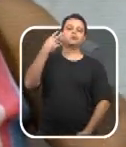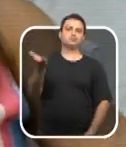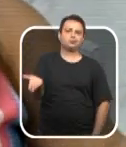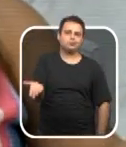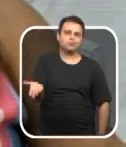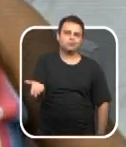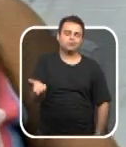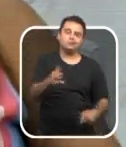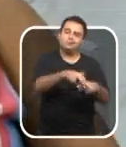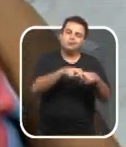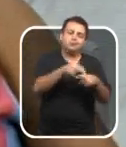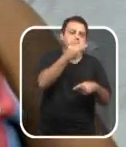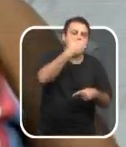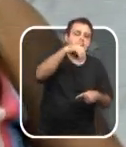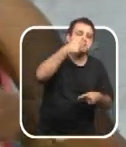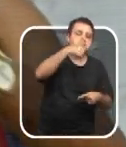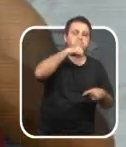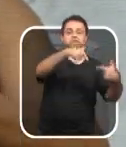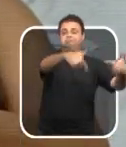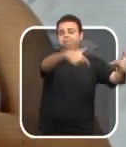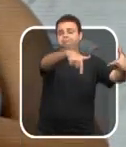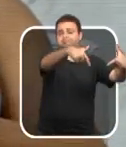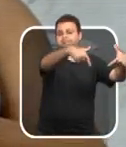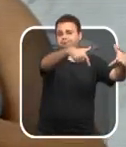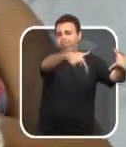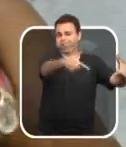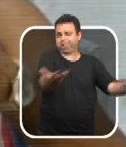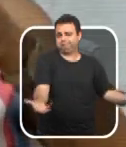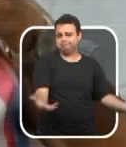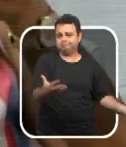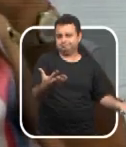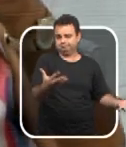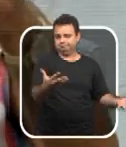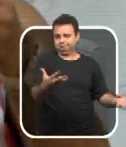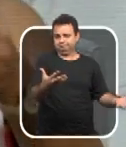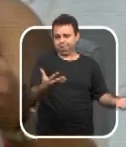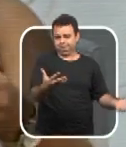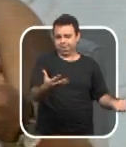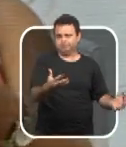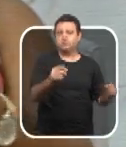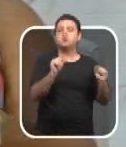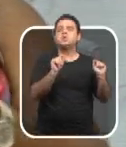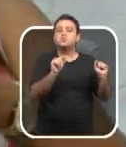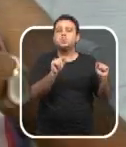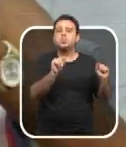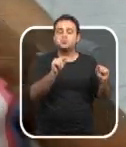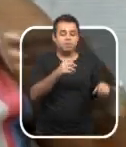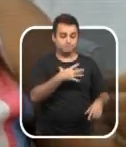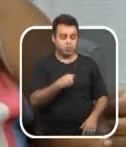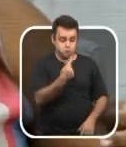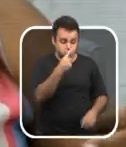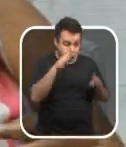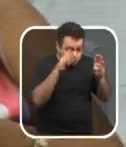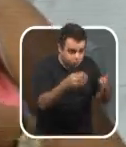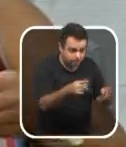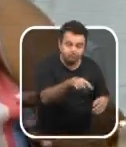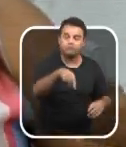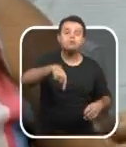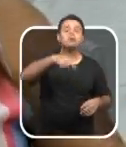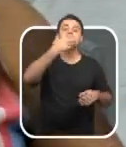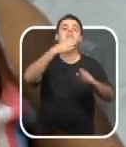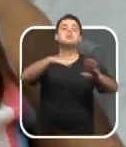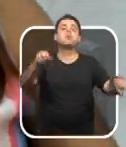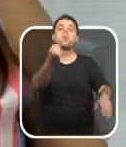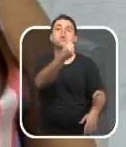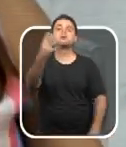pai está trabalhando, às vezes ele vê o filho dele. Às vezes a pessoa vê o filho, eu estou vendo as crianças, mais de 40